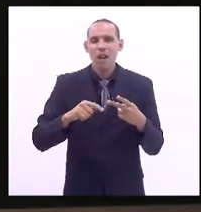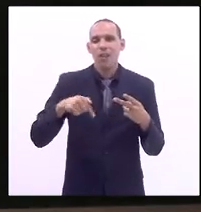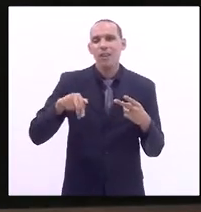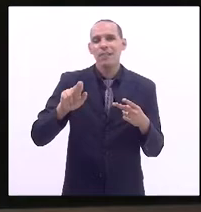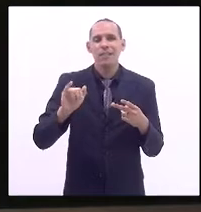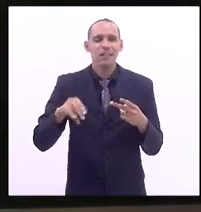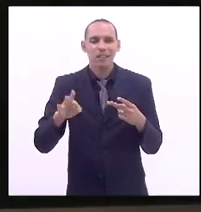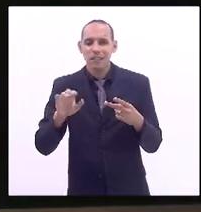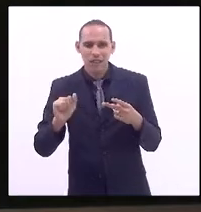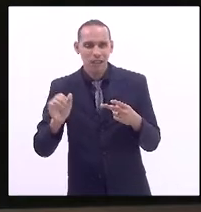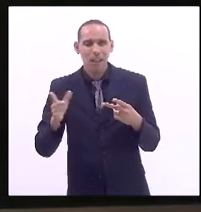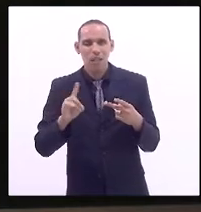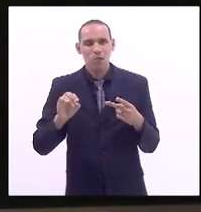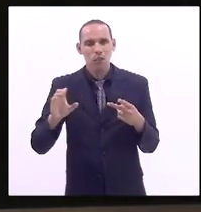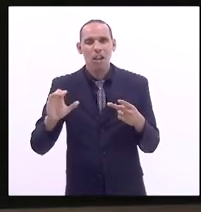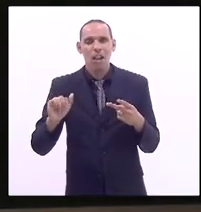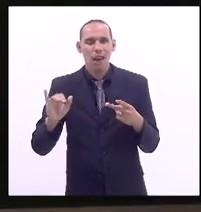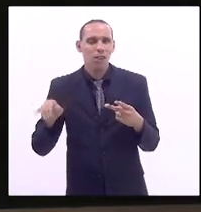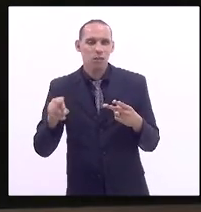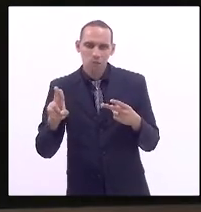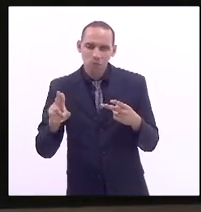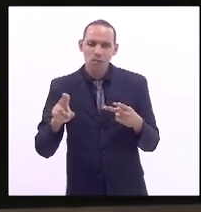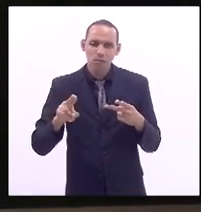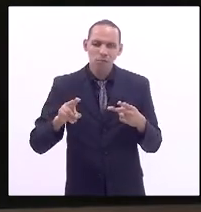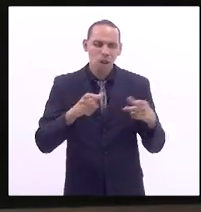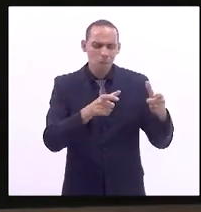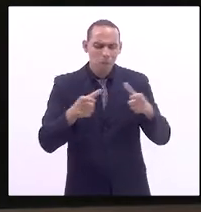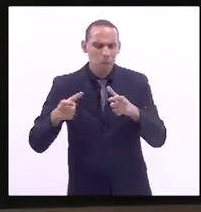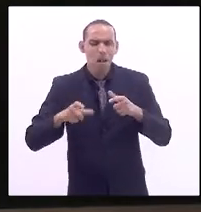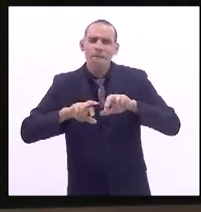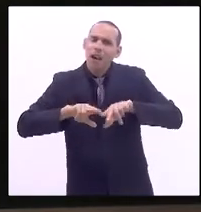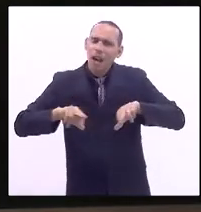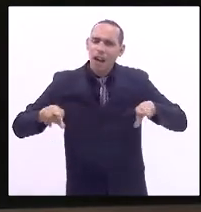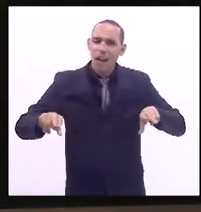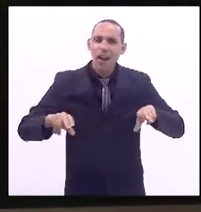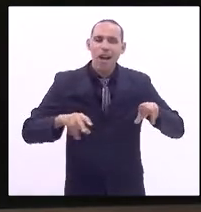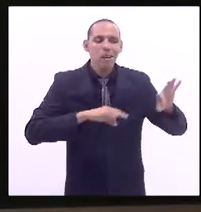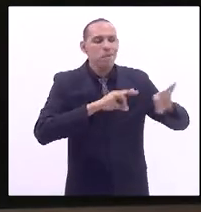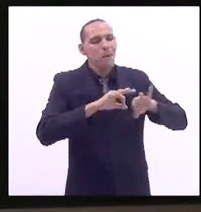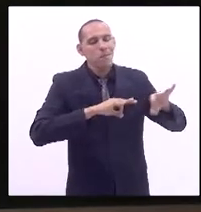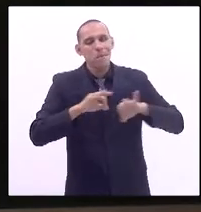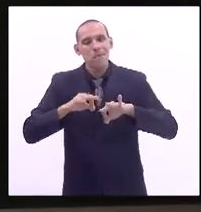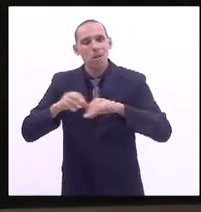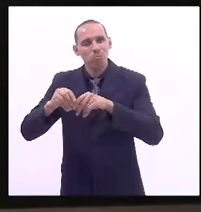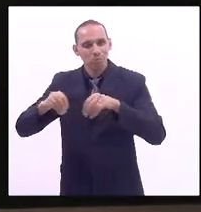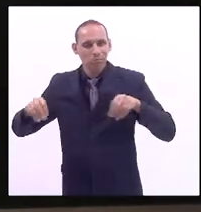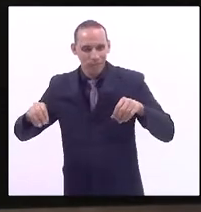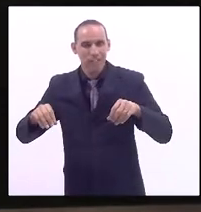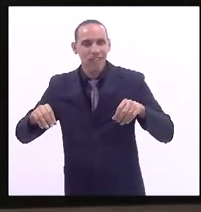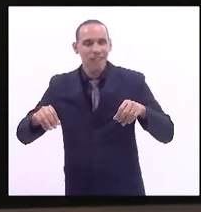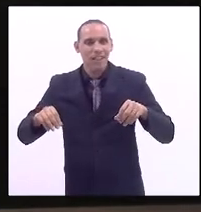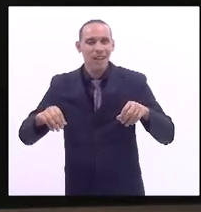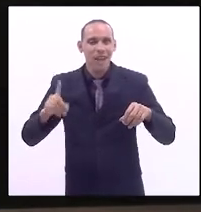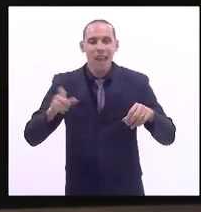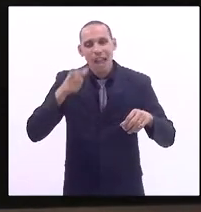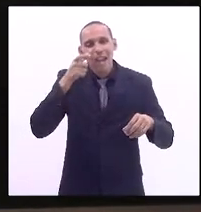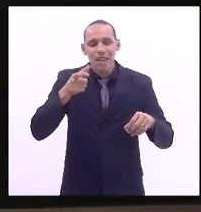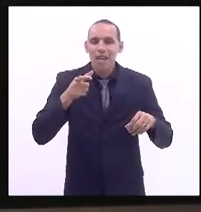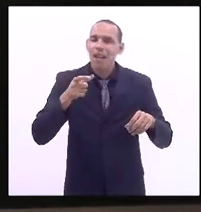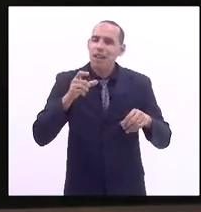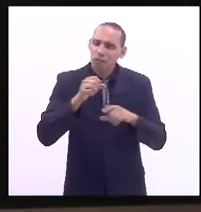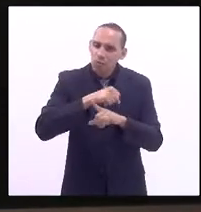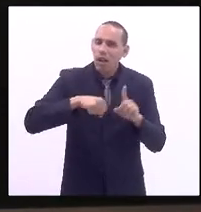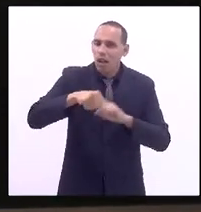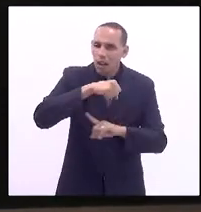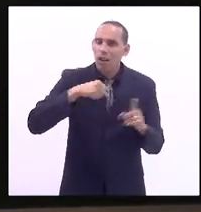na muitos espaços na cidade que foram alvo da regularização fundiária de especial interesse social